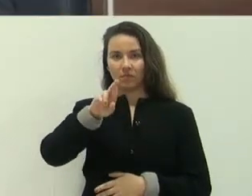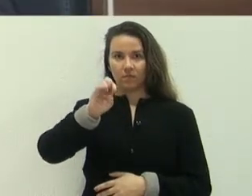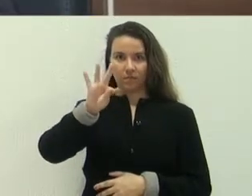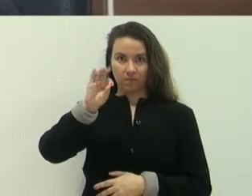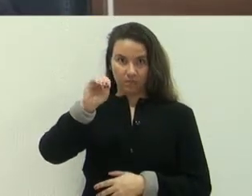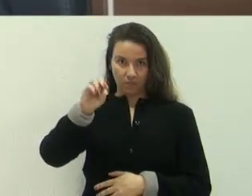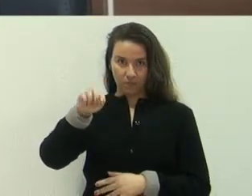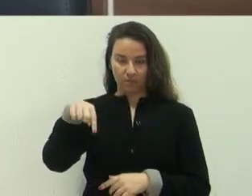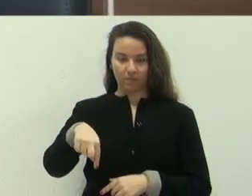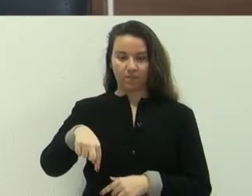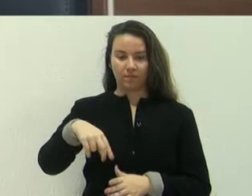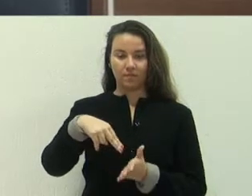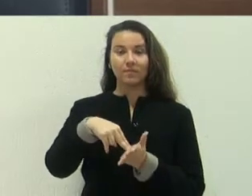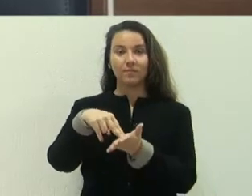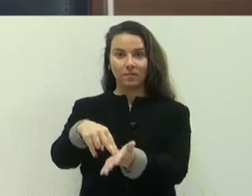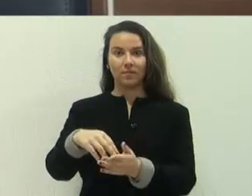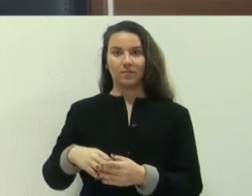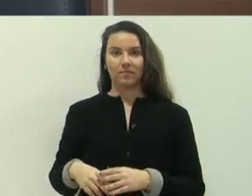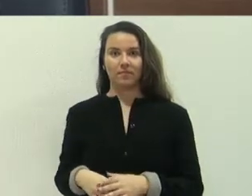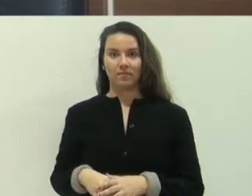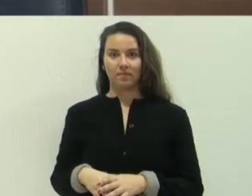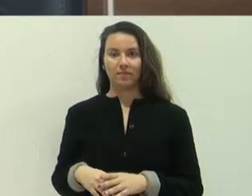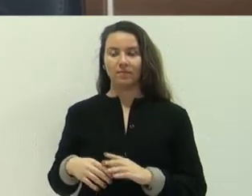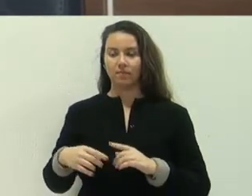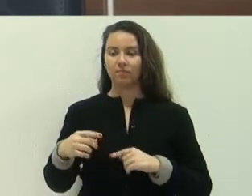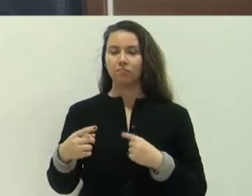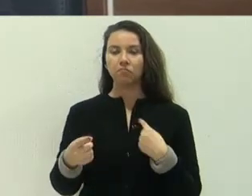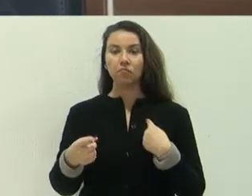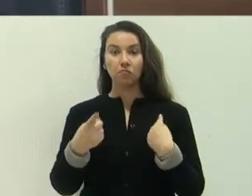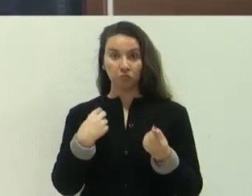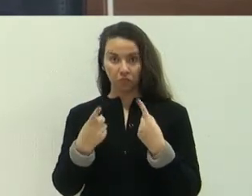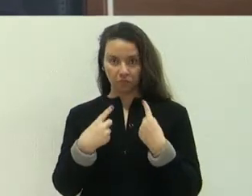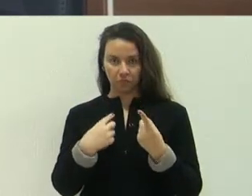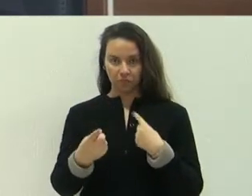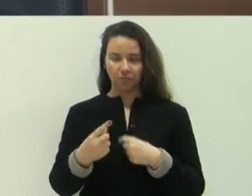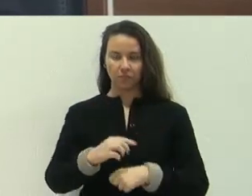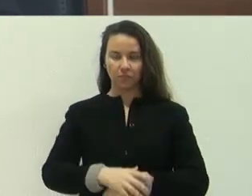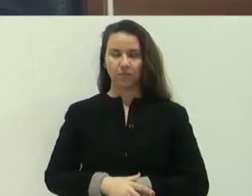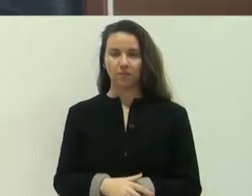navegantes. Projeto em discussão.